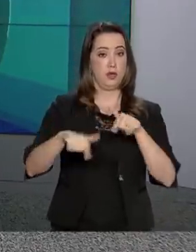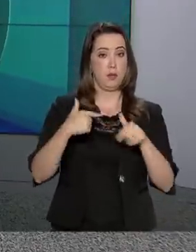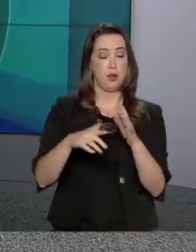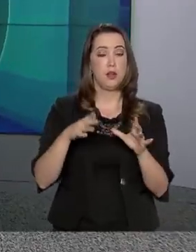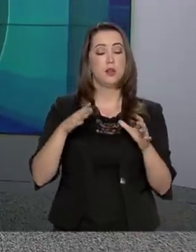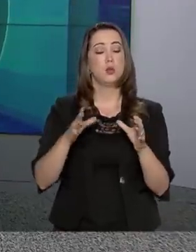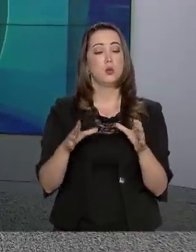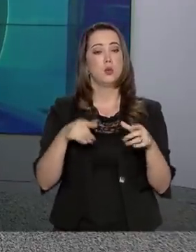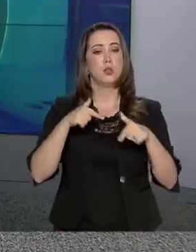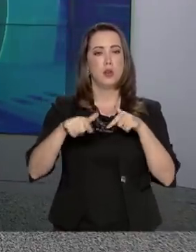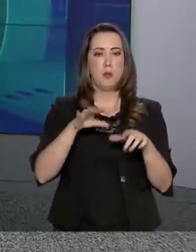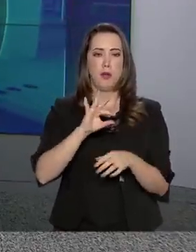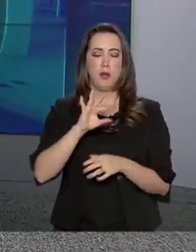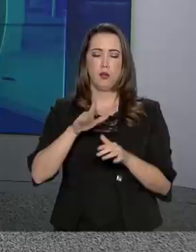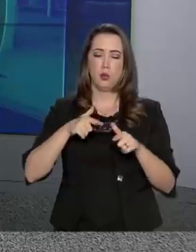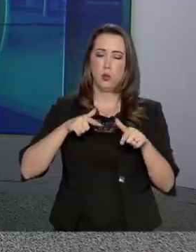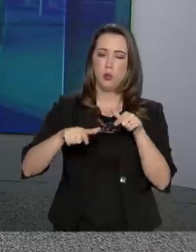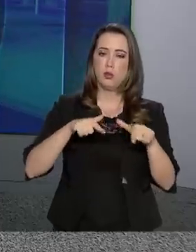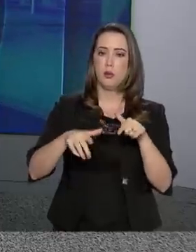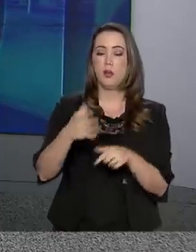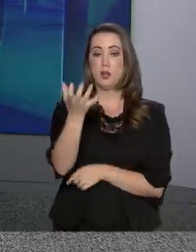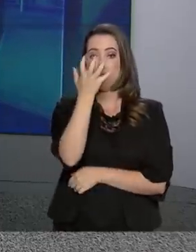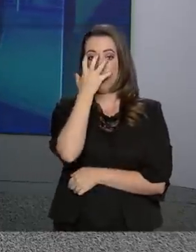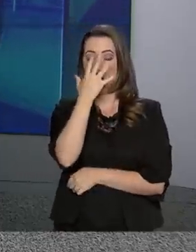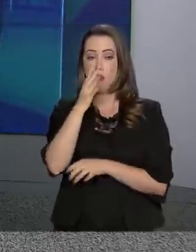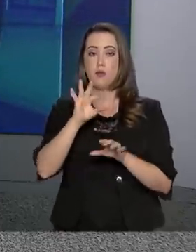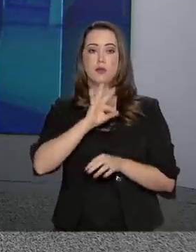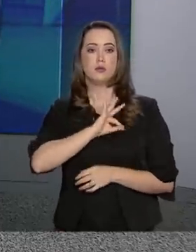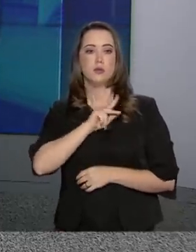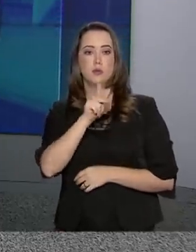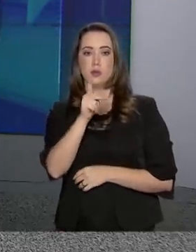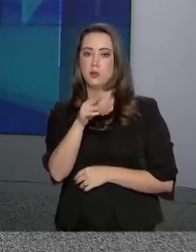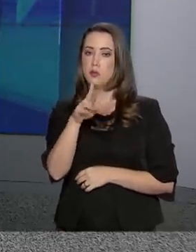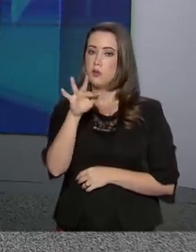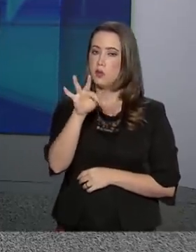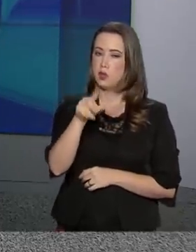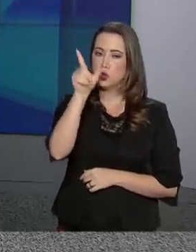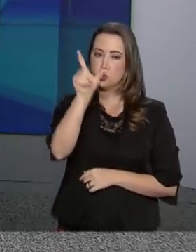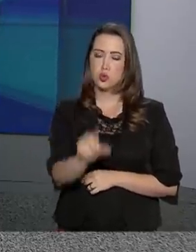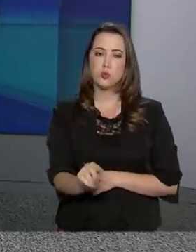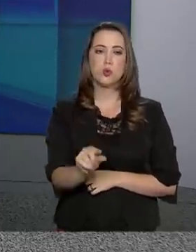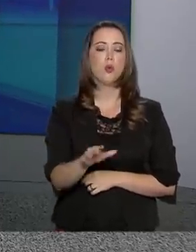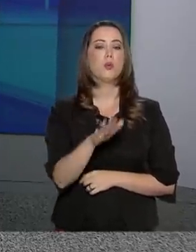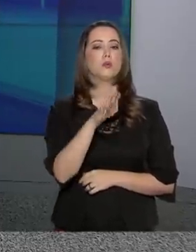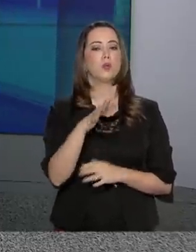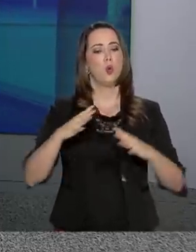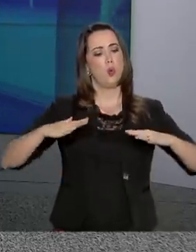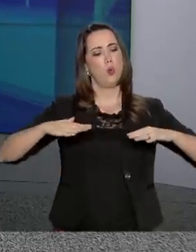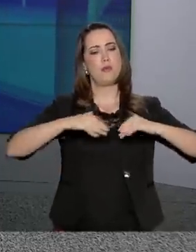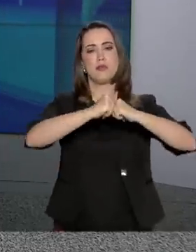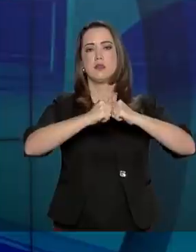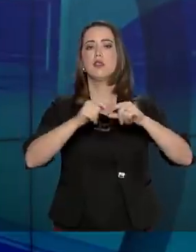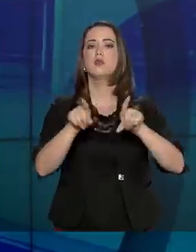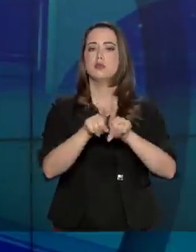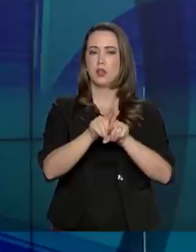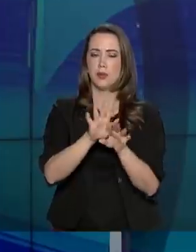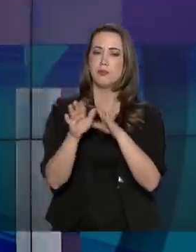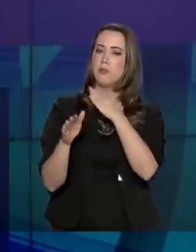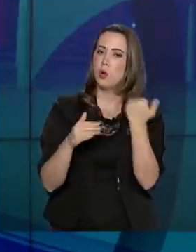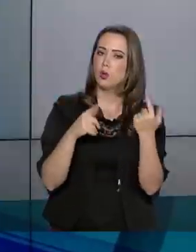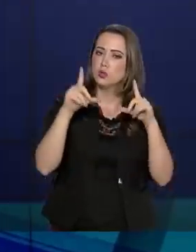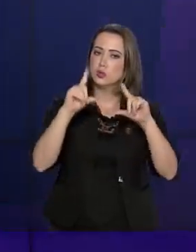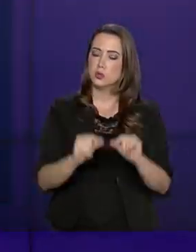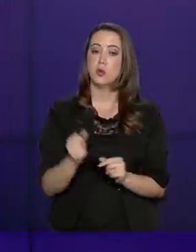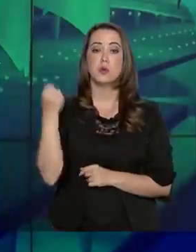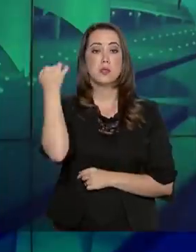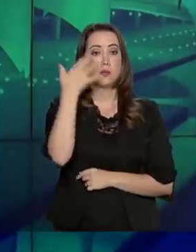na Operação Carnaval, em especial da Polícia Rodoviária Federal, com a redução no número de acidentes e mortes. Ele explicou